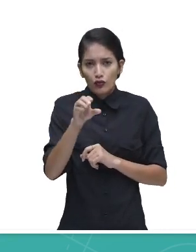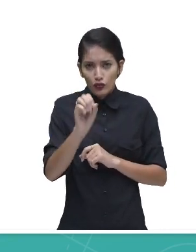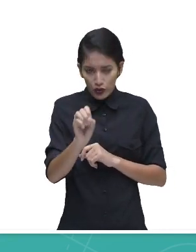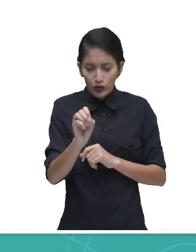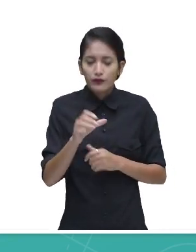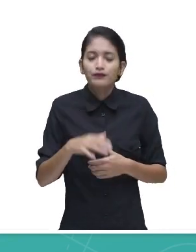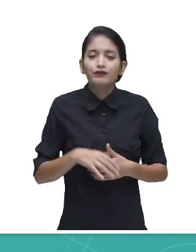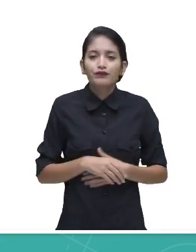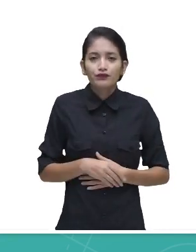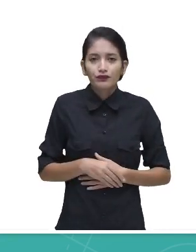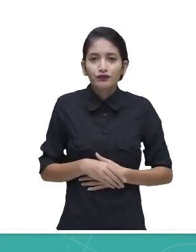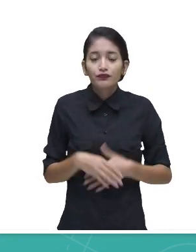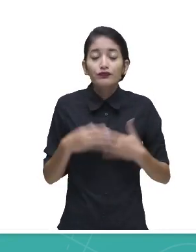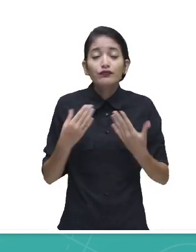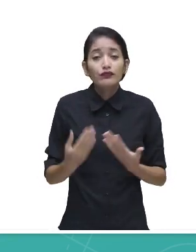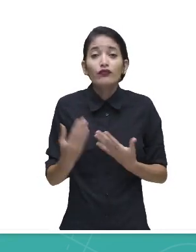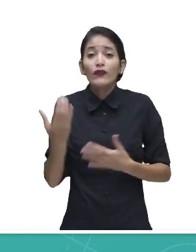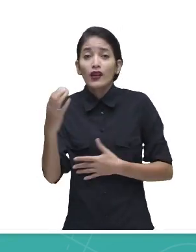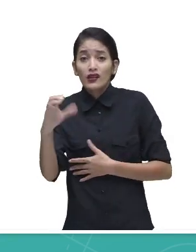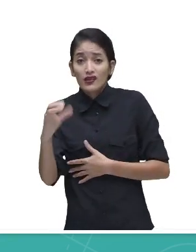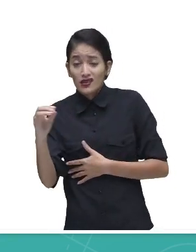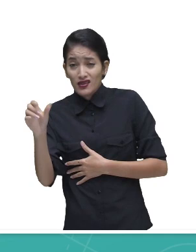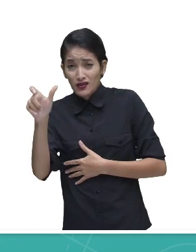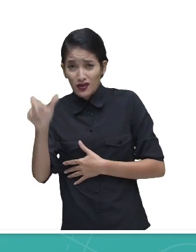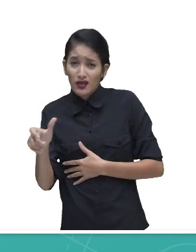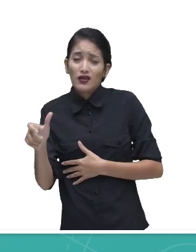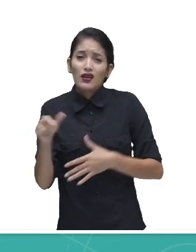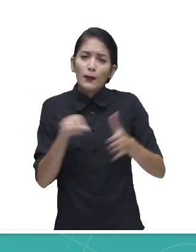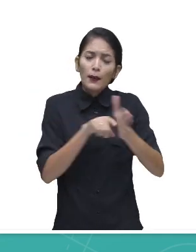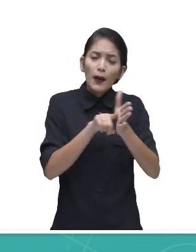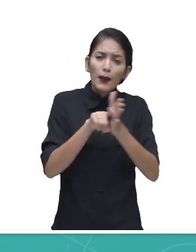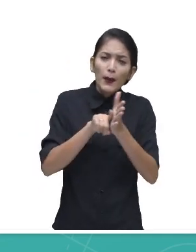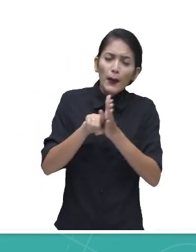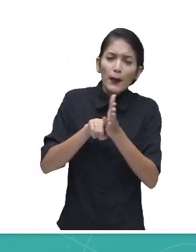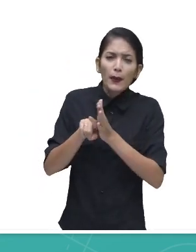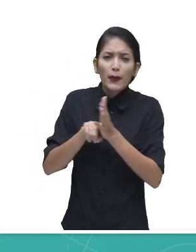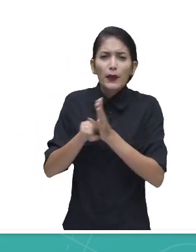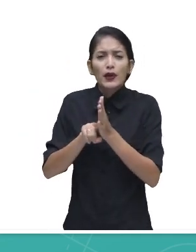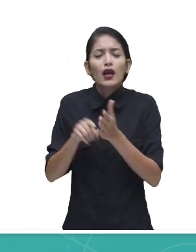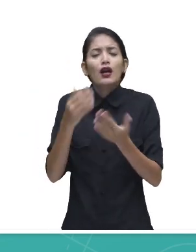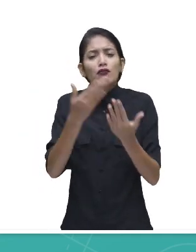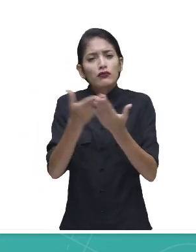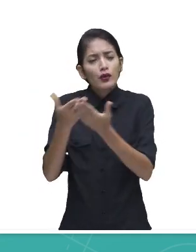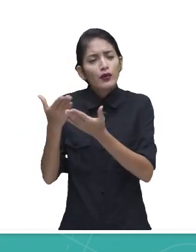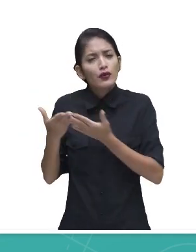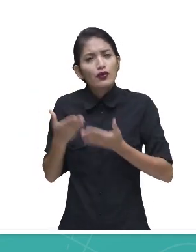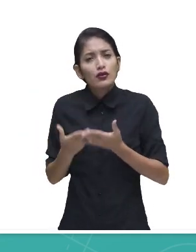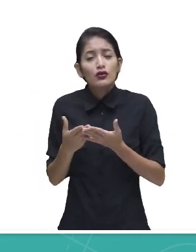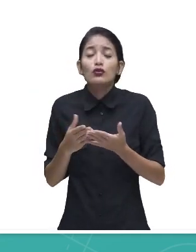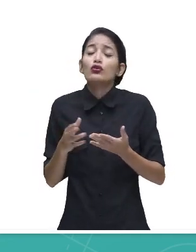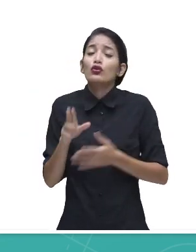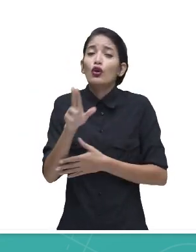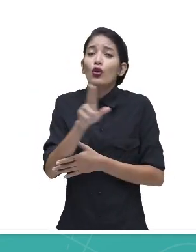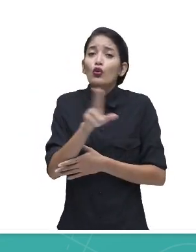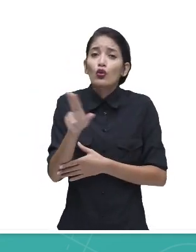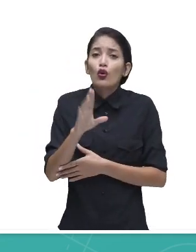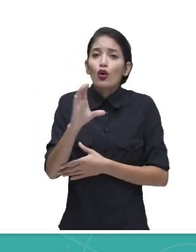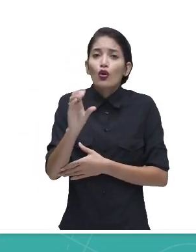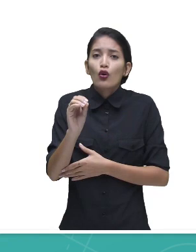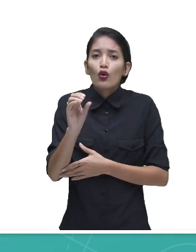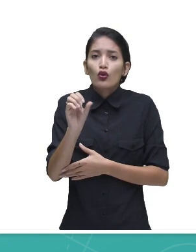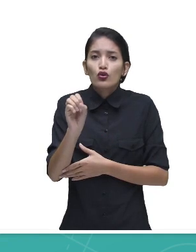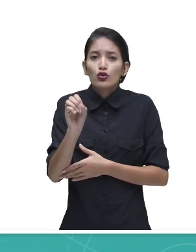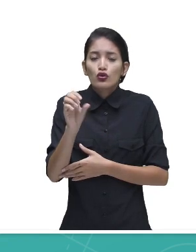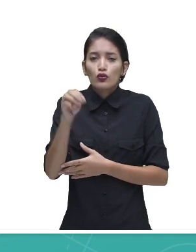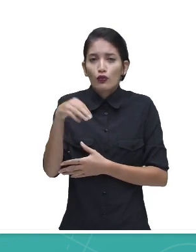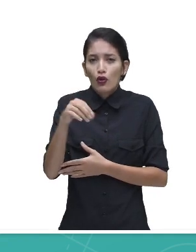Então, os cientistas, os pesquisadores que estudam a cosmologia, eles são chamados de cosmólogos.